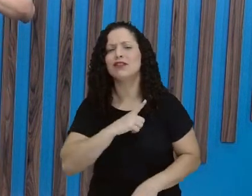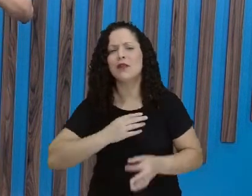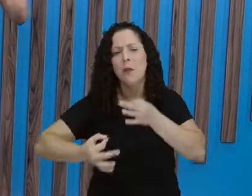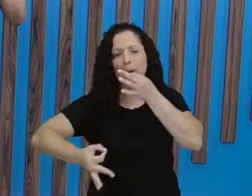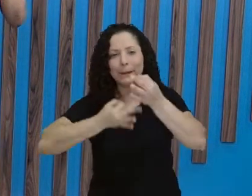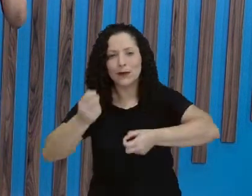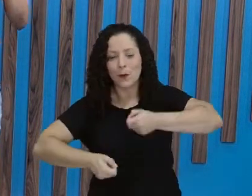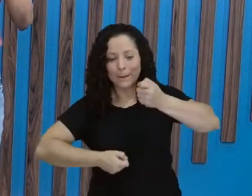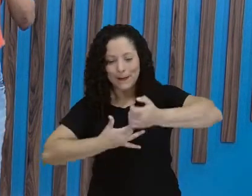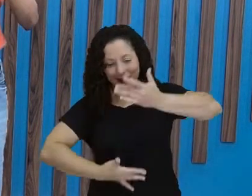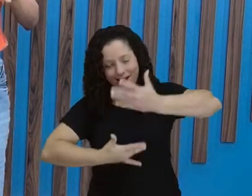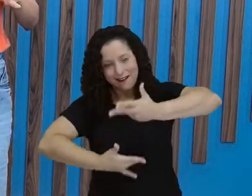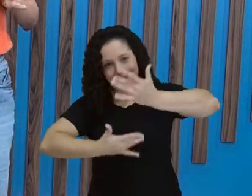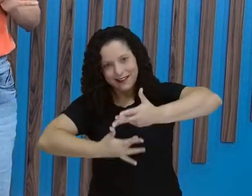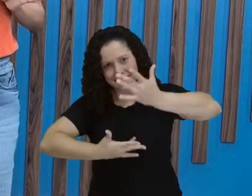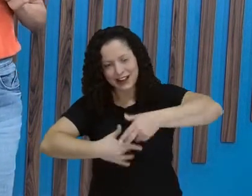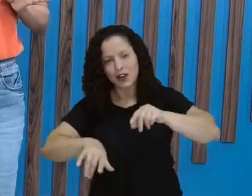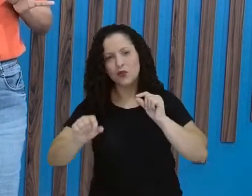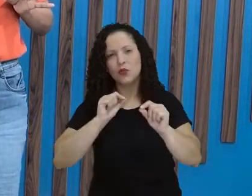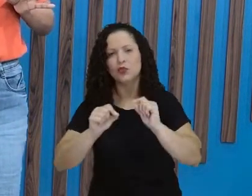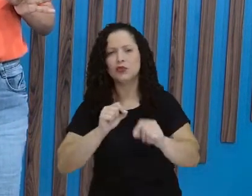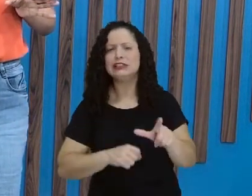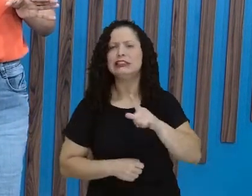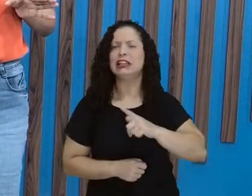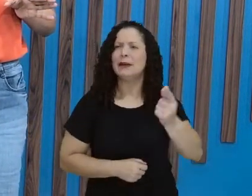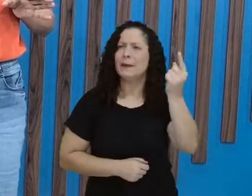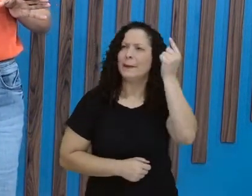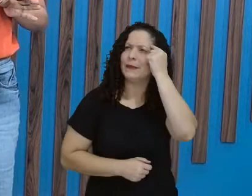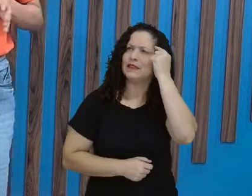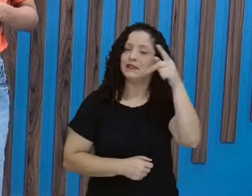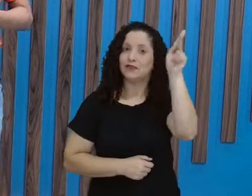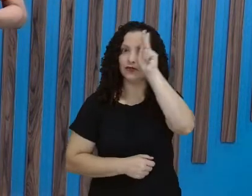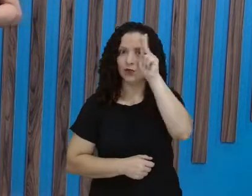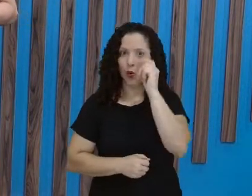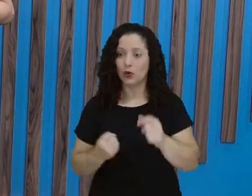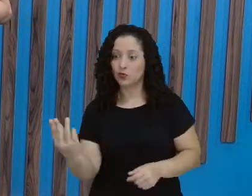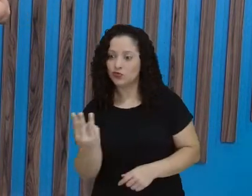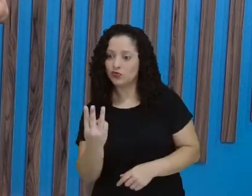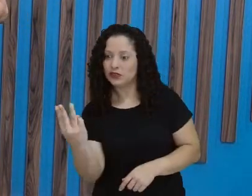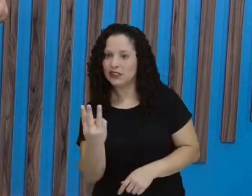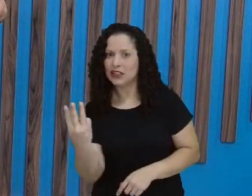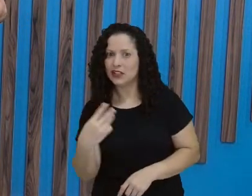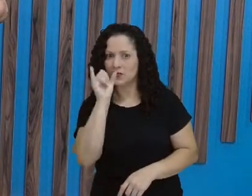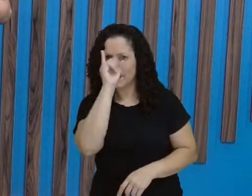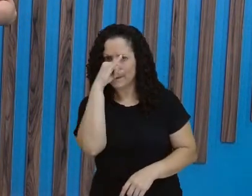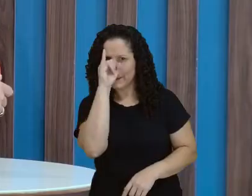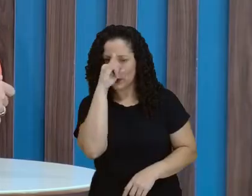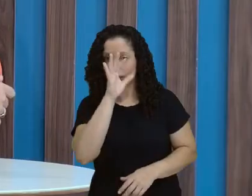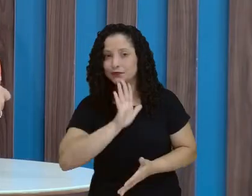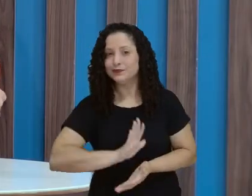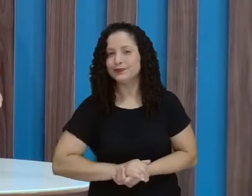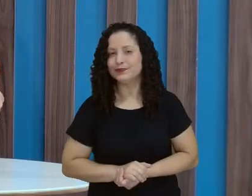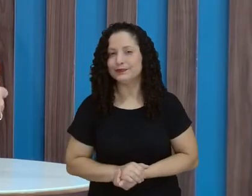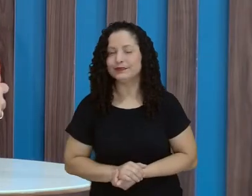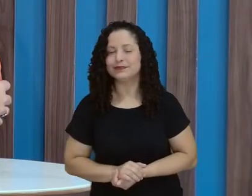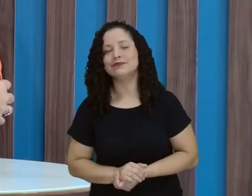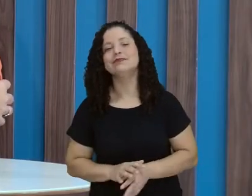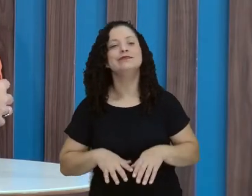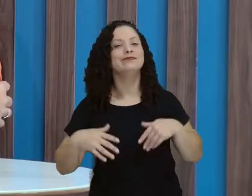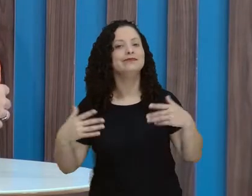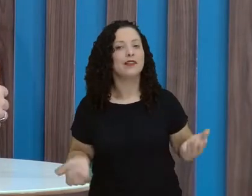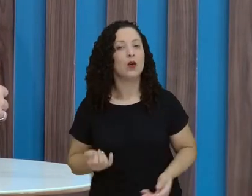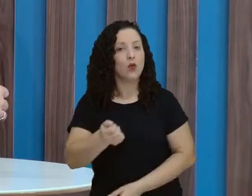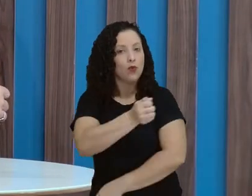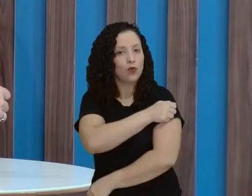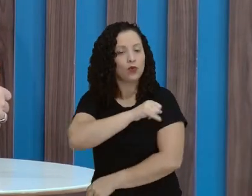coisa. O que é que ela acha dessa história dos 3 porquinhos? E aí, professora Verônica? Então, professora Esté,